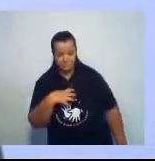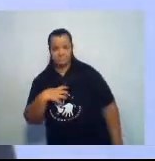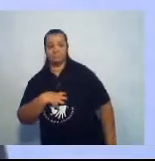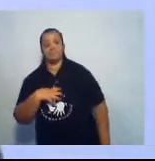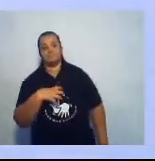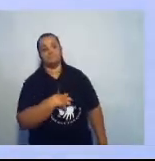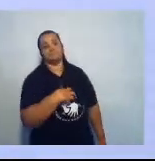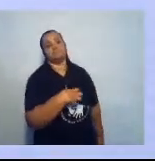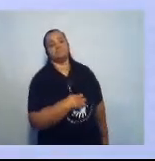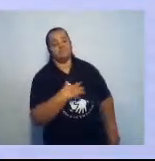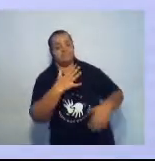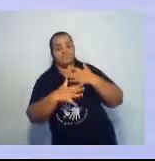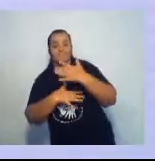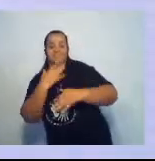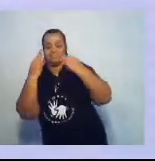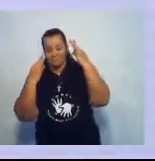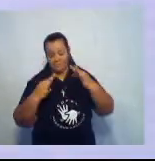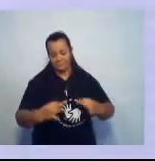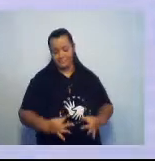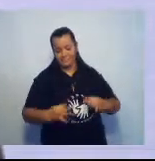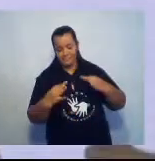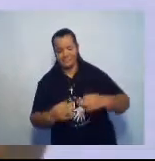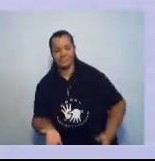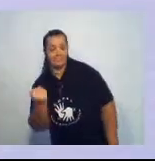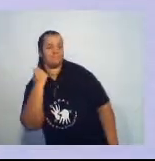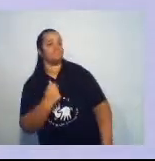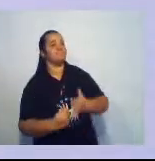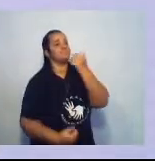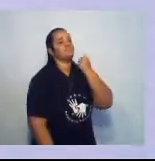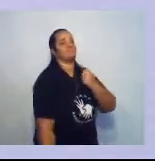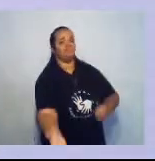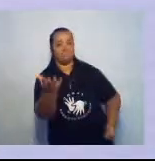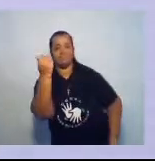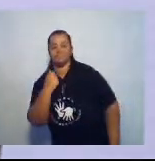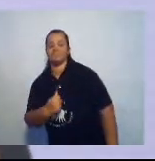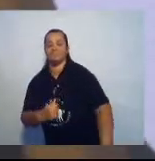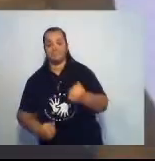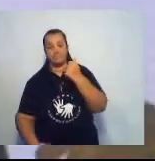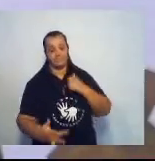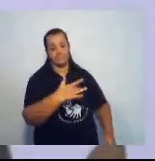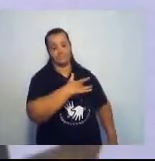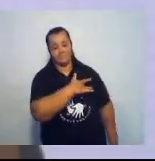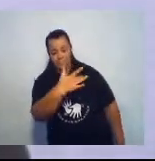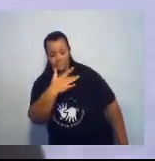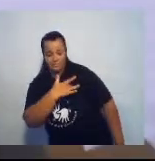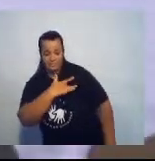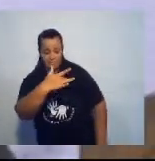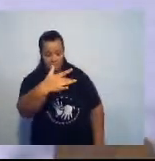bem. Tá tudo certo, tamo junto e misturado. Vem, vem, vem.